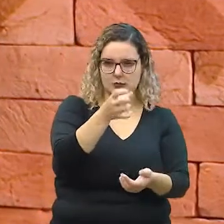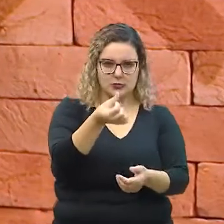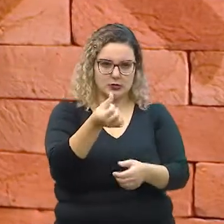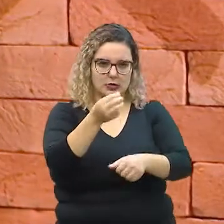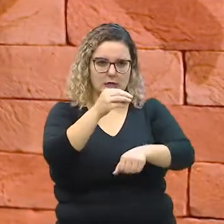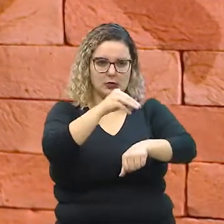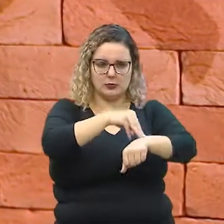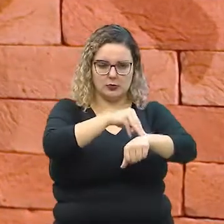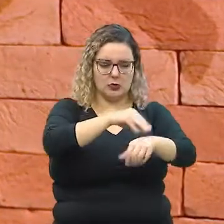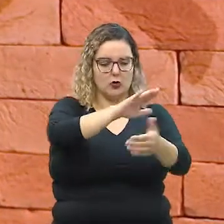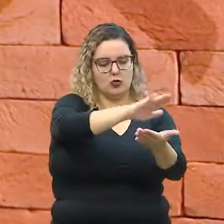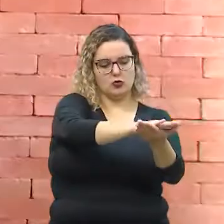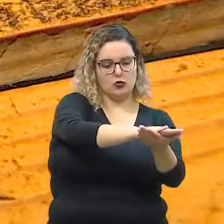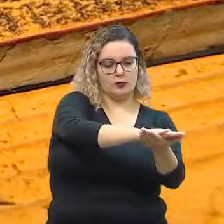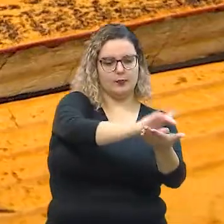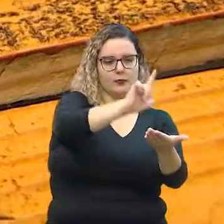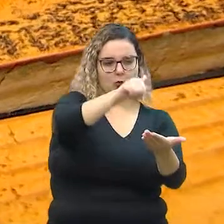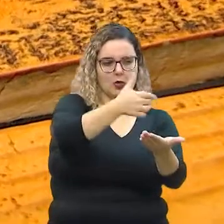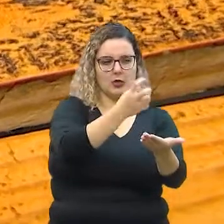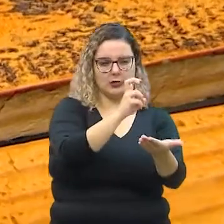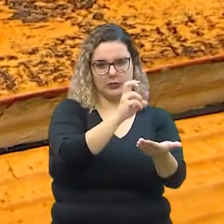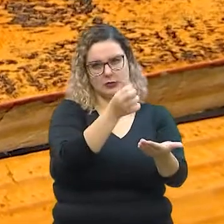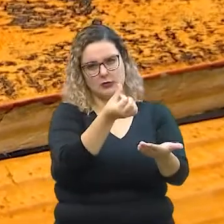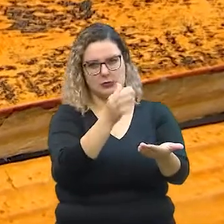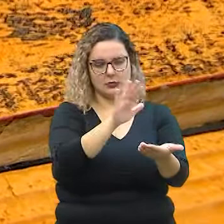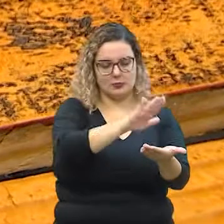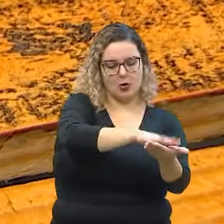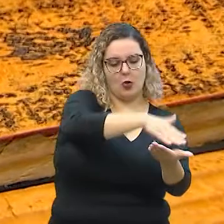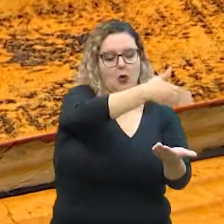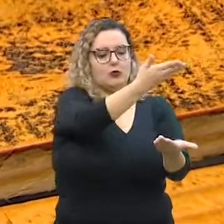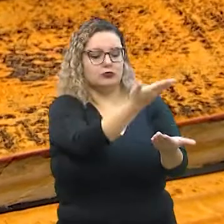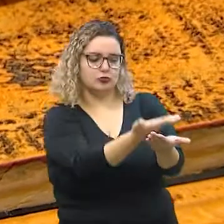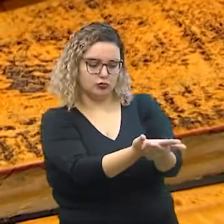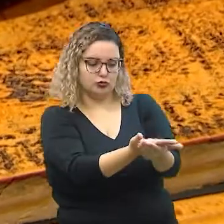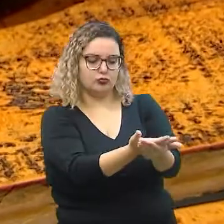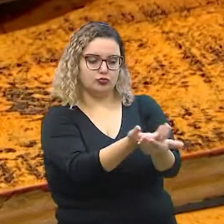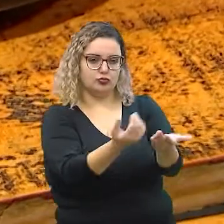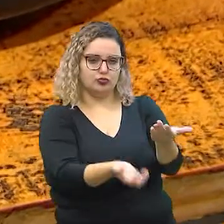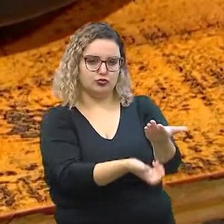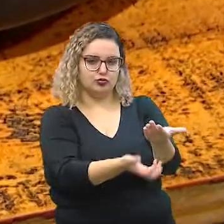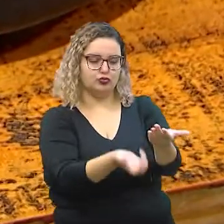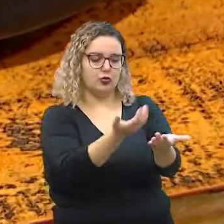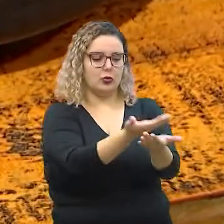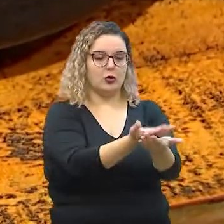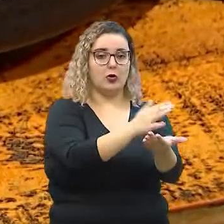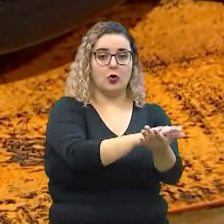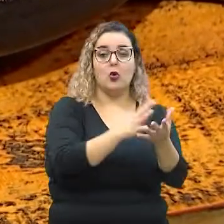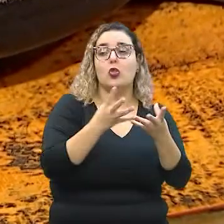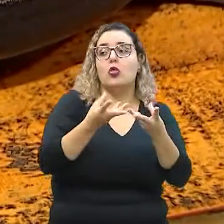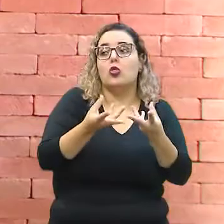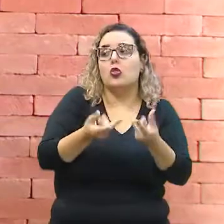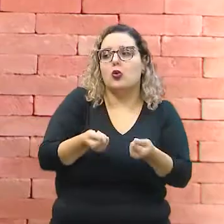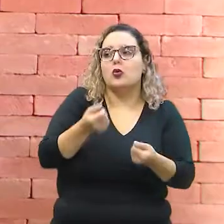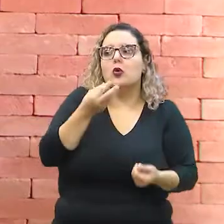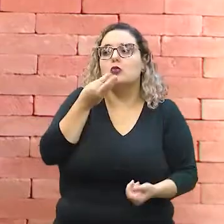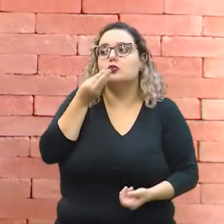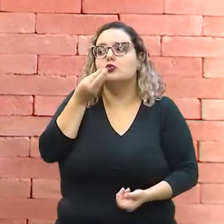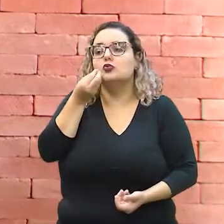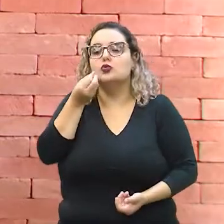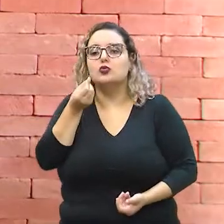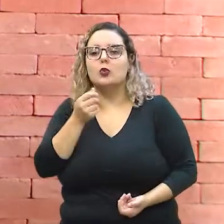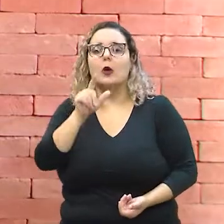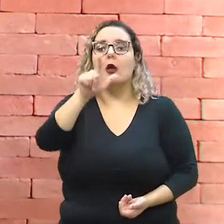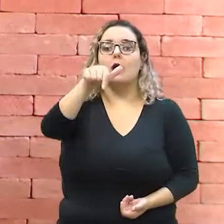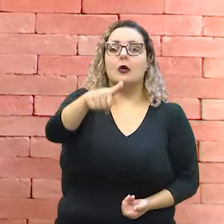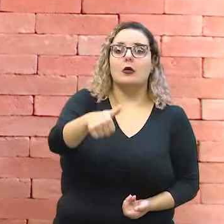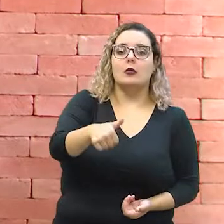de um lado, 6 minutos do outro. E assim a gente preserva todos os líquidos dela, né? Toda a suculência dela. E a coisa de descansar